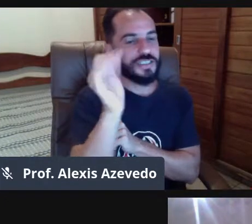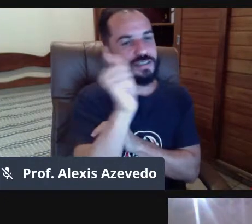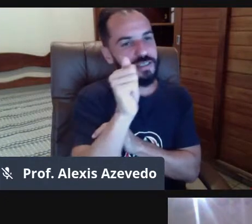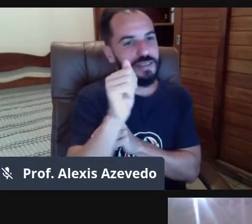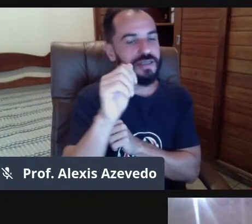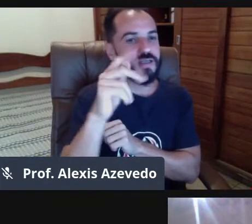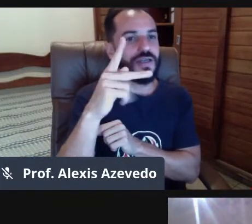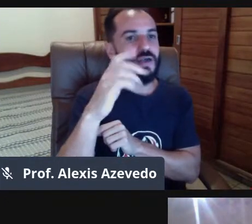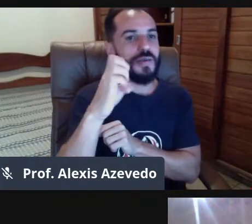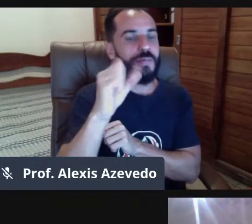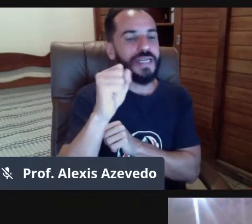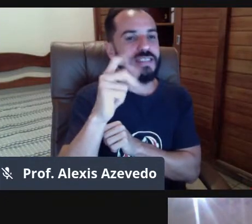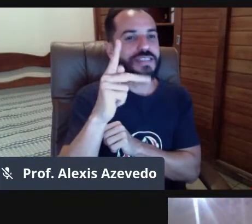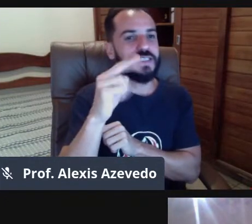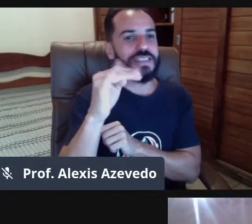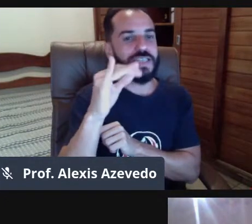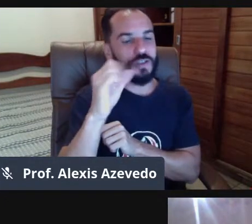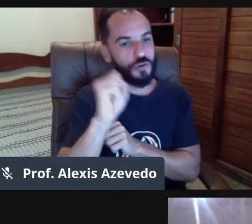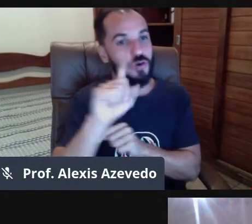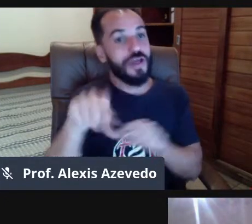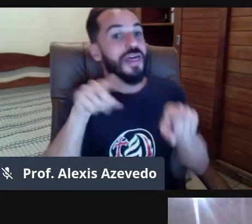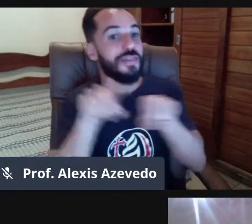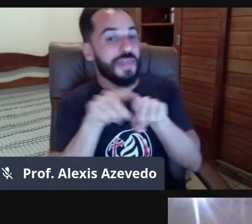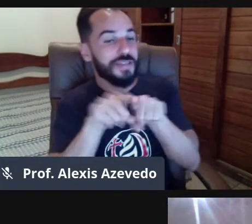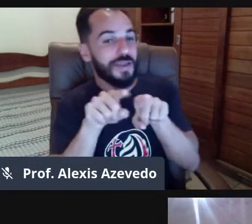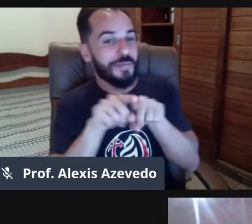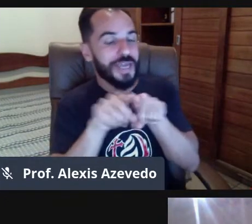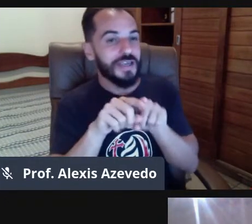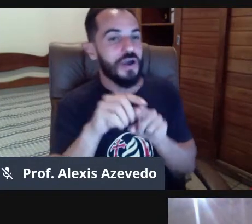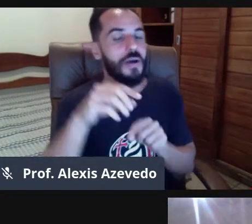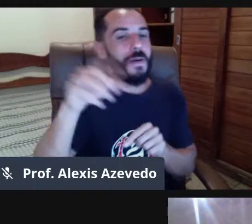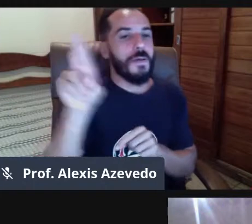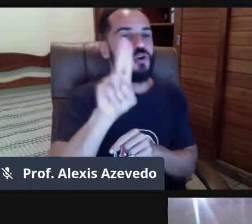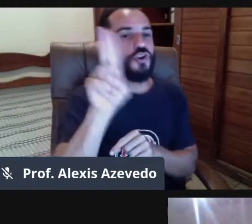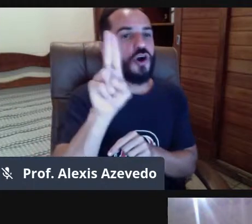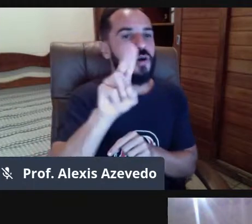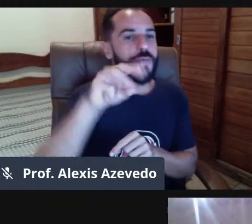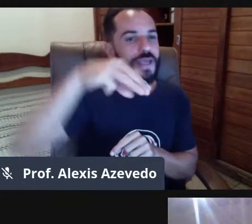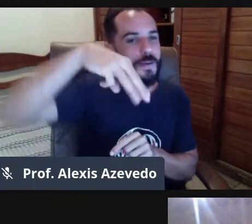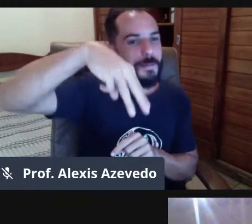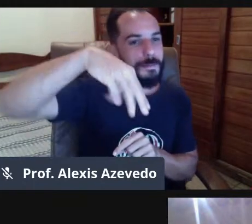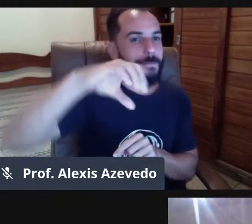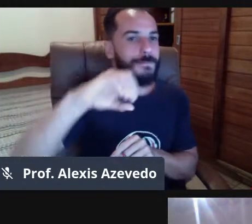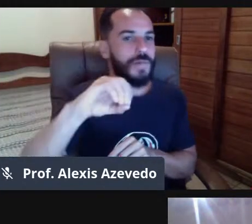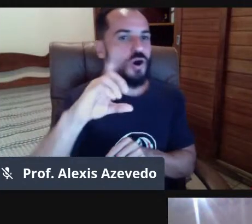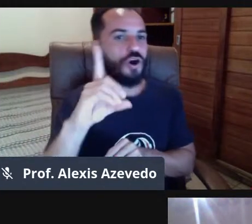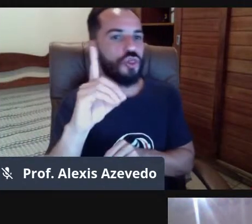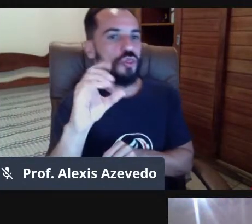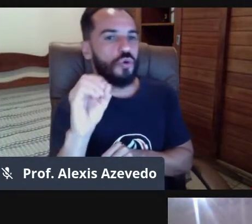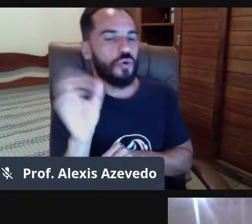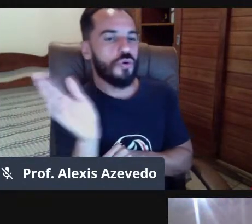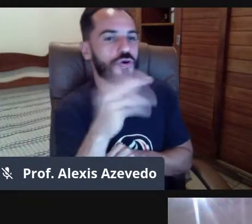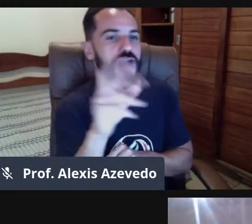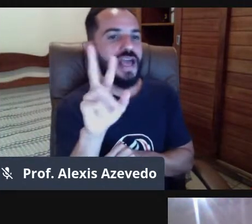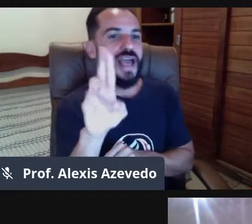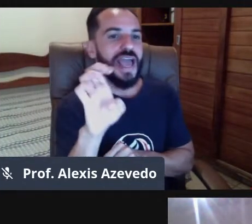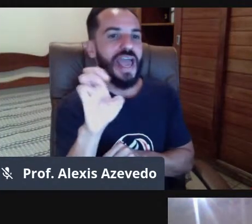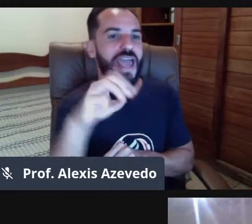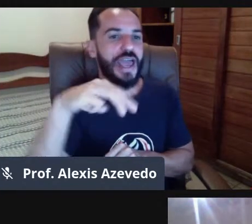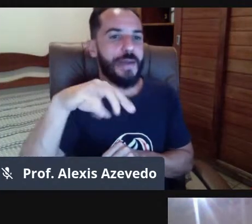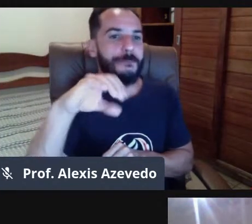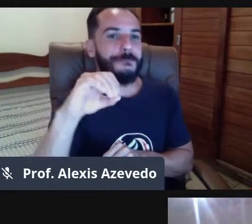sua forma mais ampla e orgânica, vamos dizer assim, né? Mais fluida, que